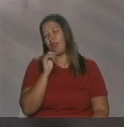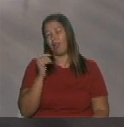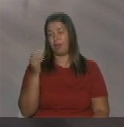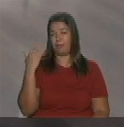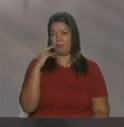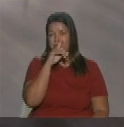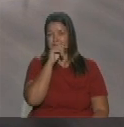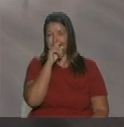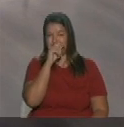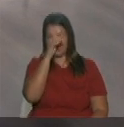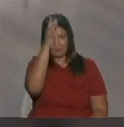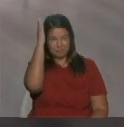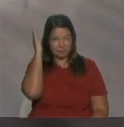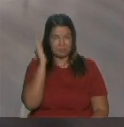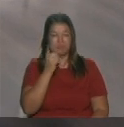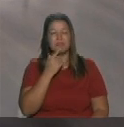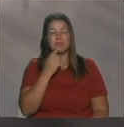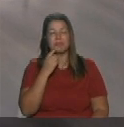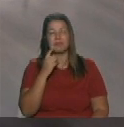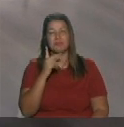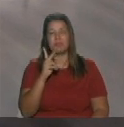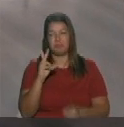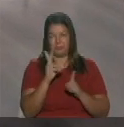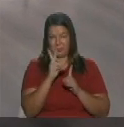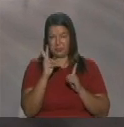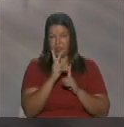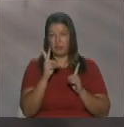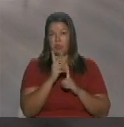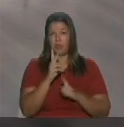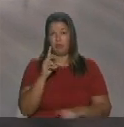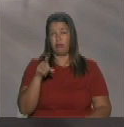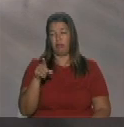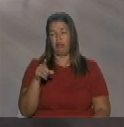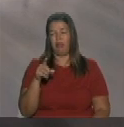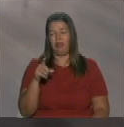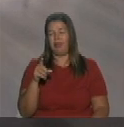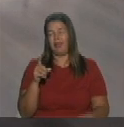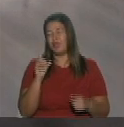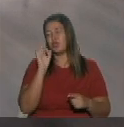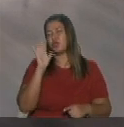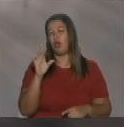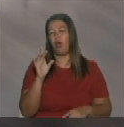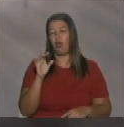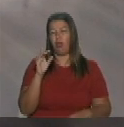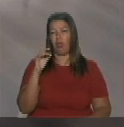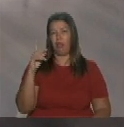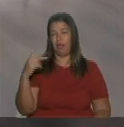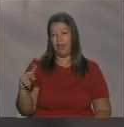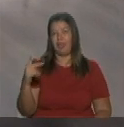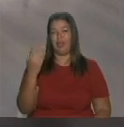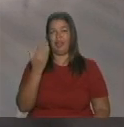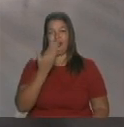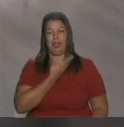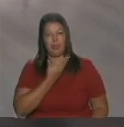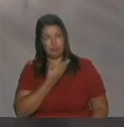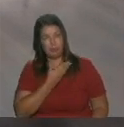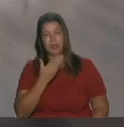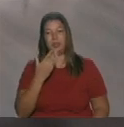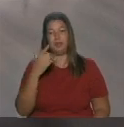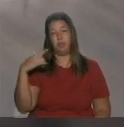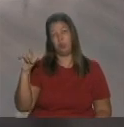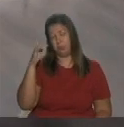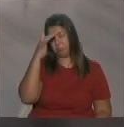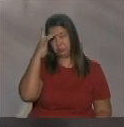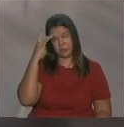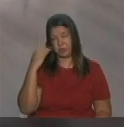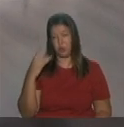pica-pau não era uma coisa muito próxima da nossa realidade, de pai, o pai do pica-pau, a mãe do pica-pau, não, era sempre ele contra um outro bichinho,